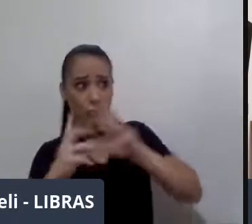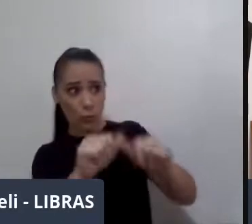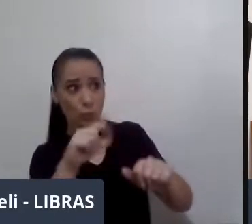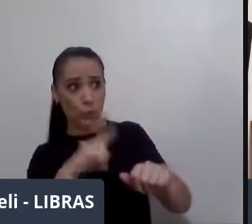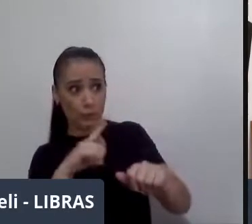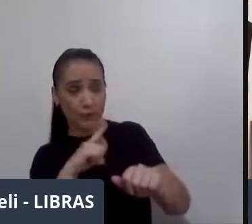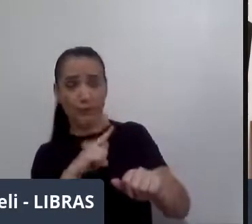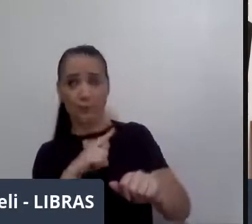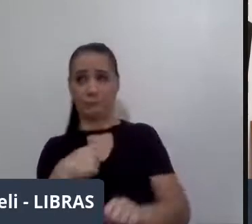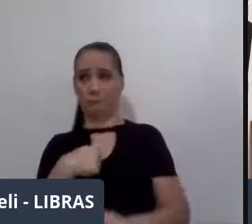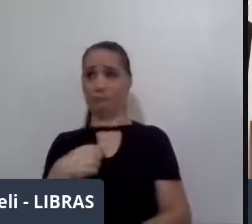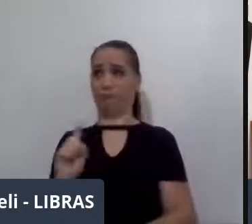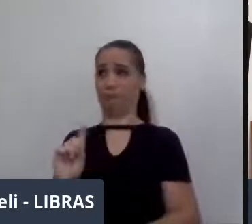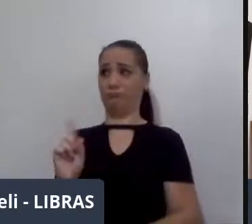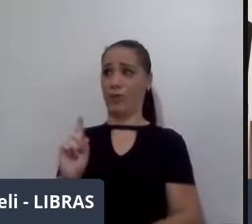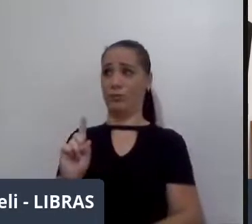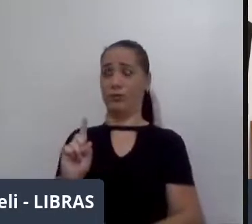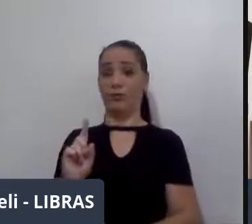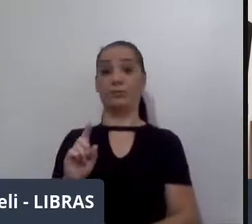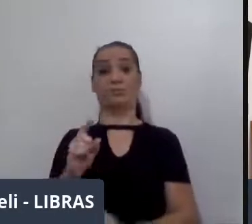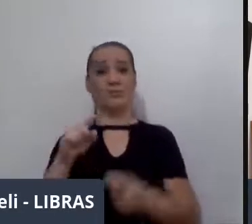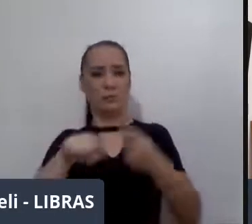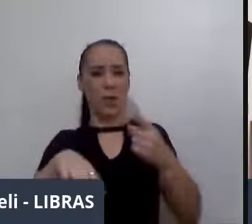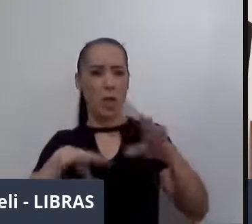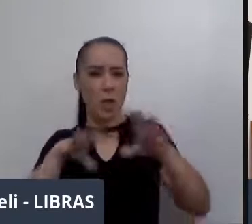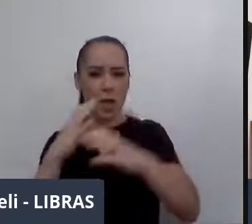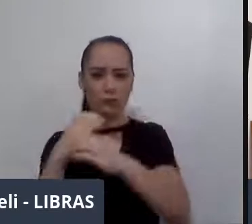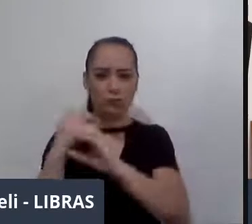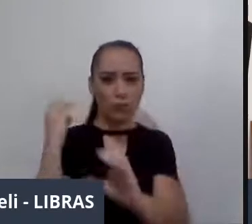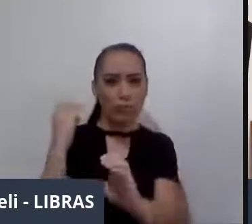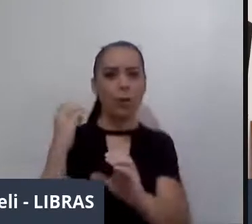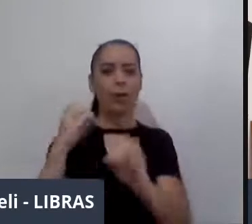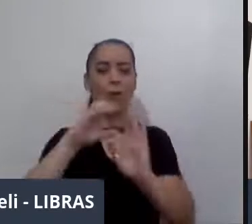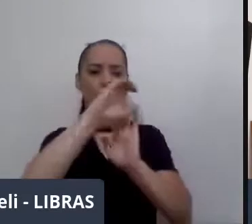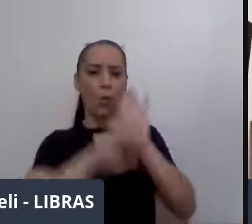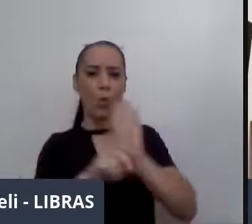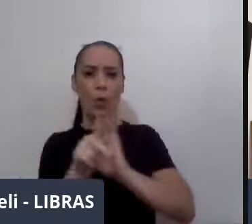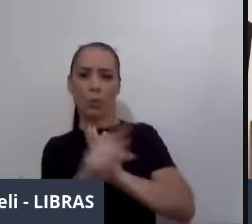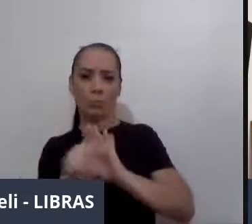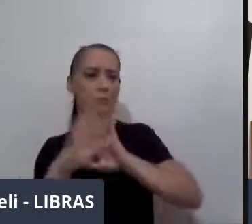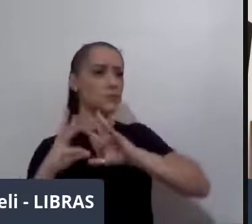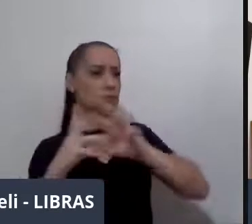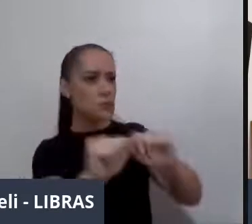Eu não. Diploma, histórico, conteúdo, currículo de todos os professores.